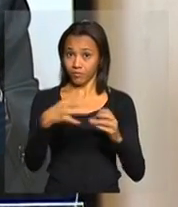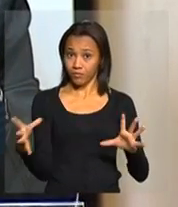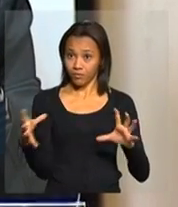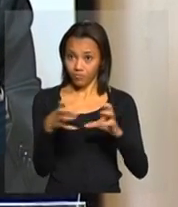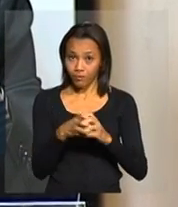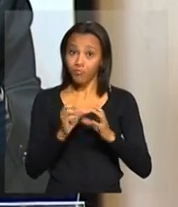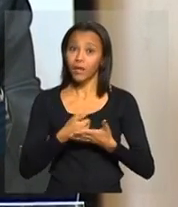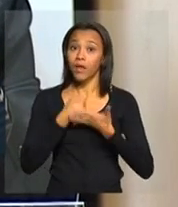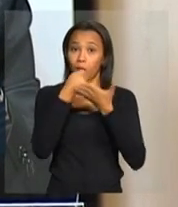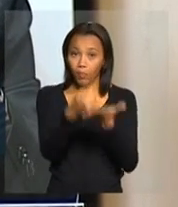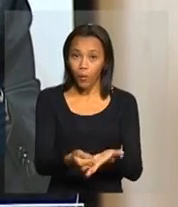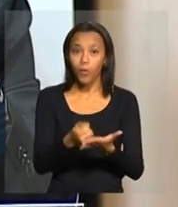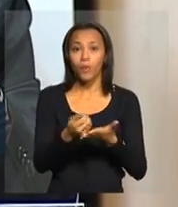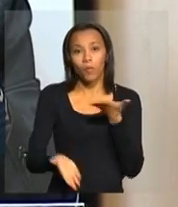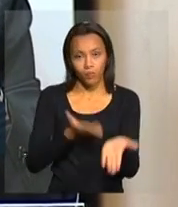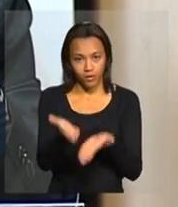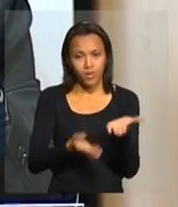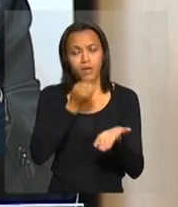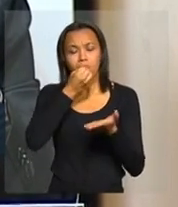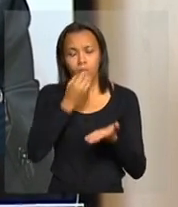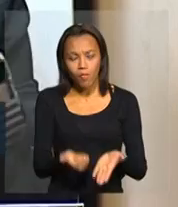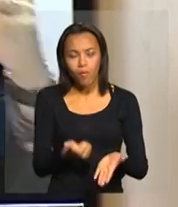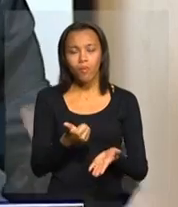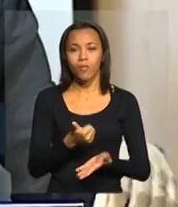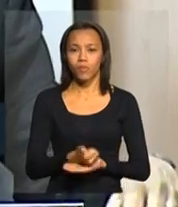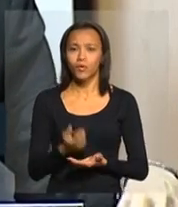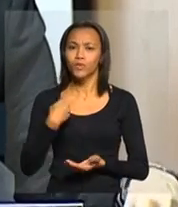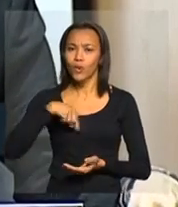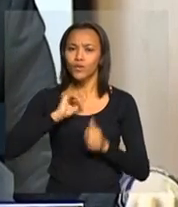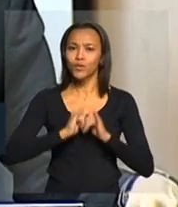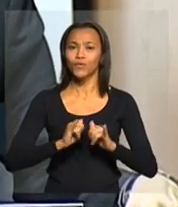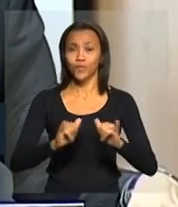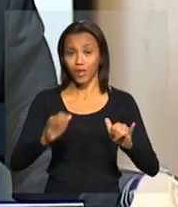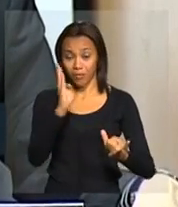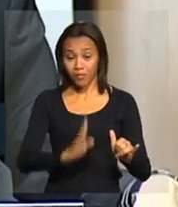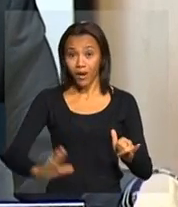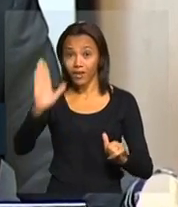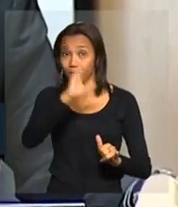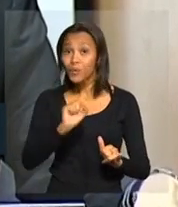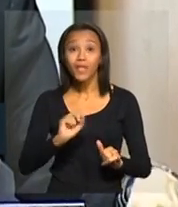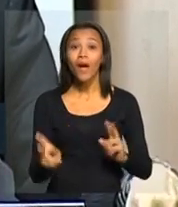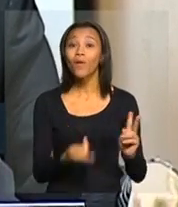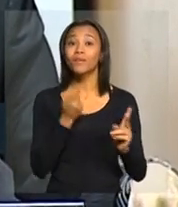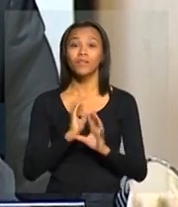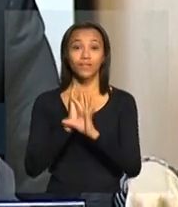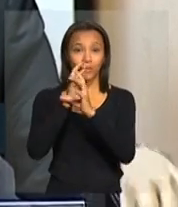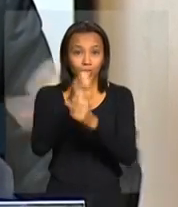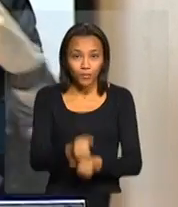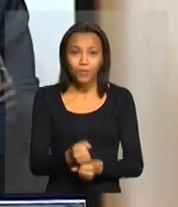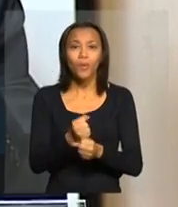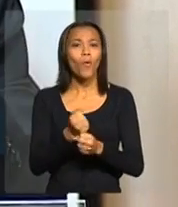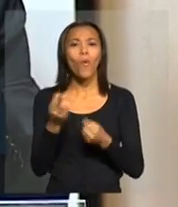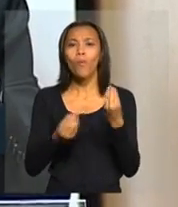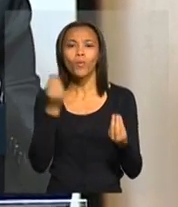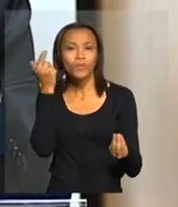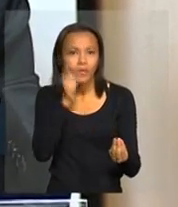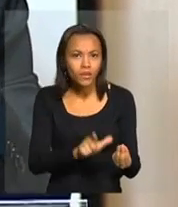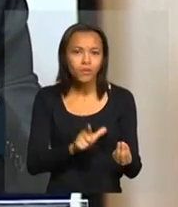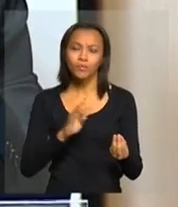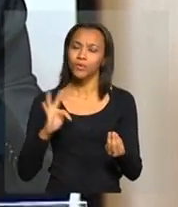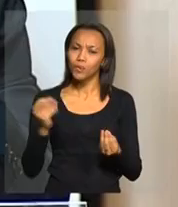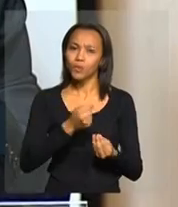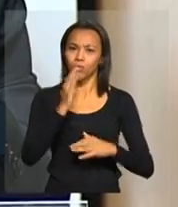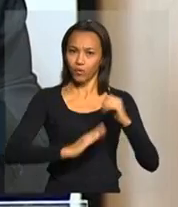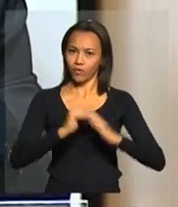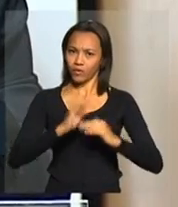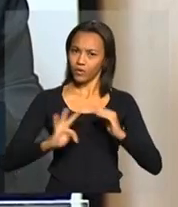assistência, e é muito bom a gente poder falar ao Brasil dos resultados conquistados por todos os trabalhadores do SUS e